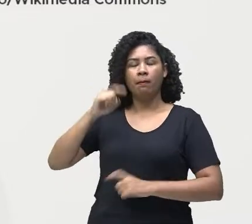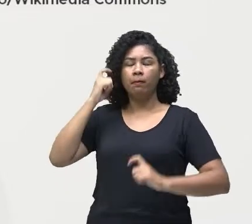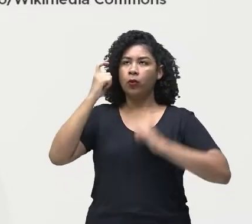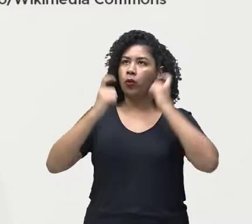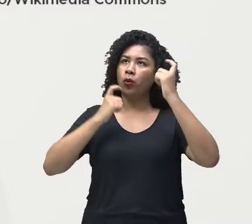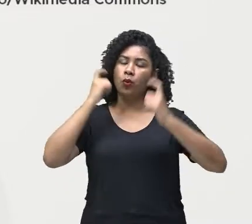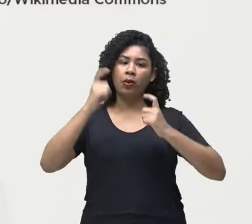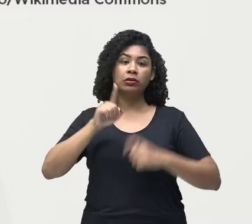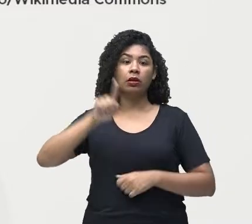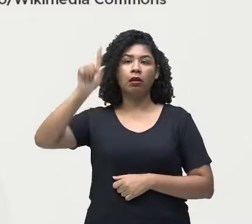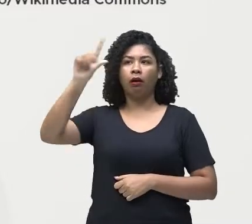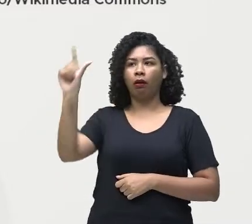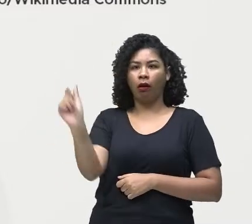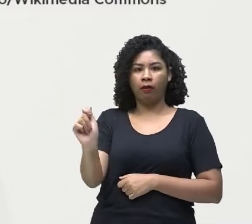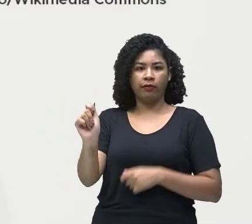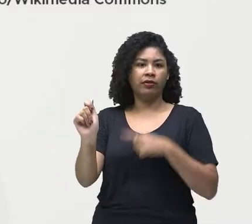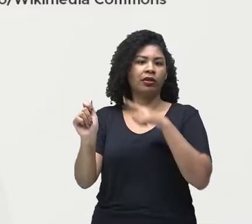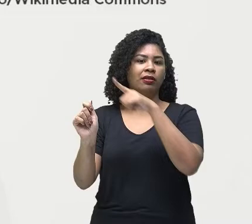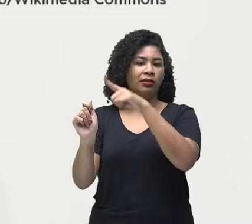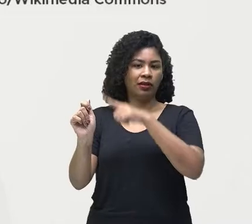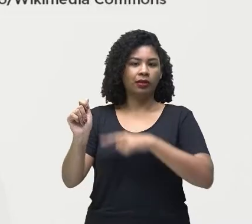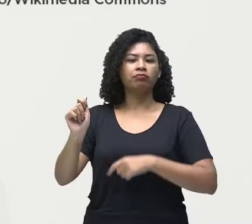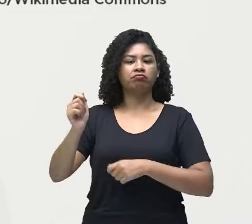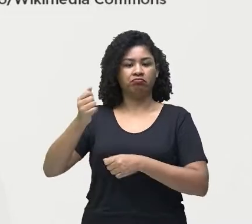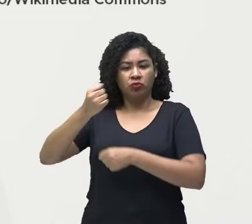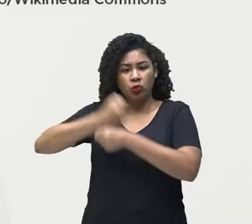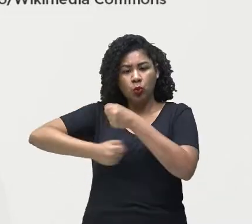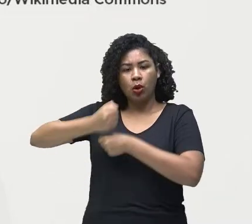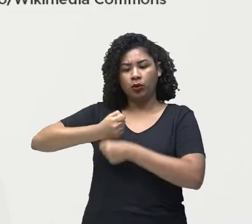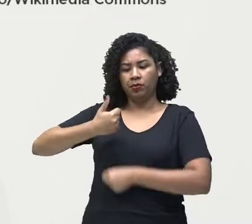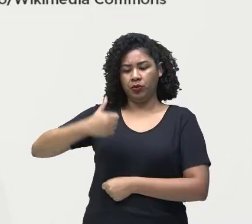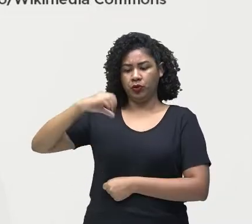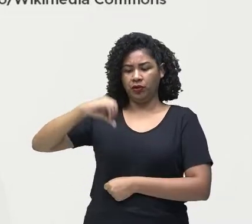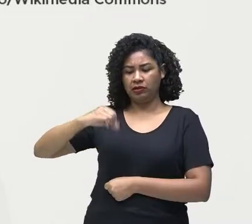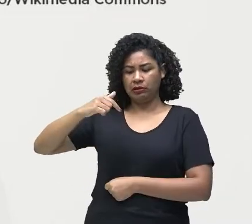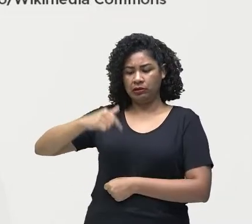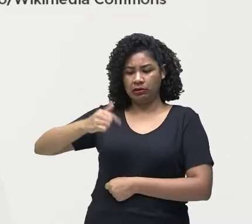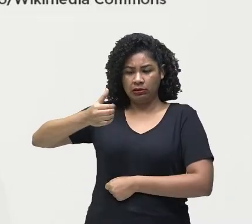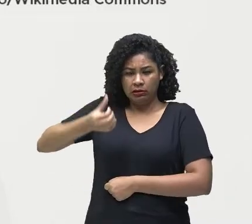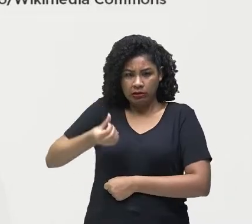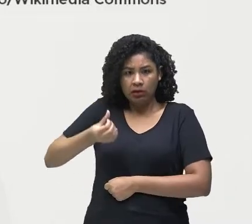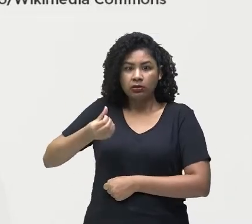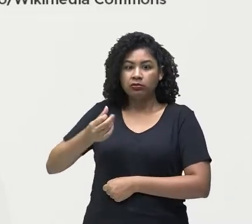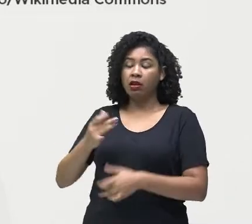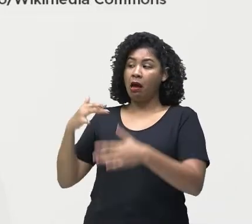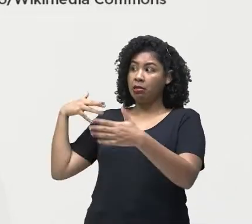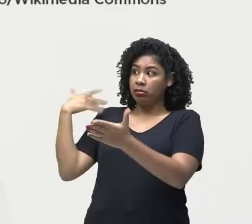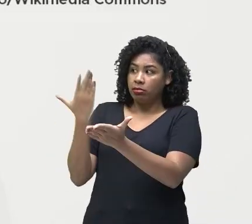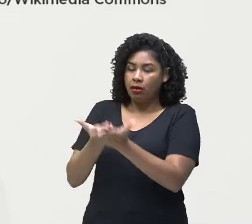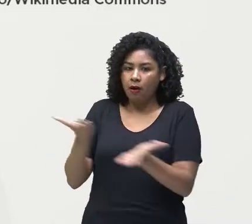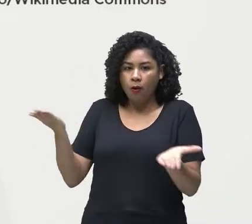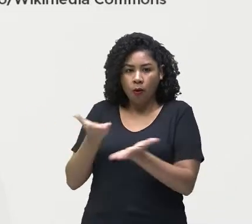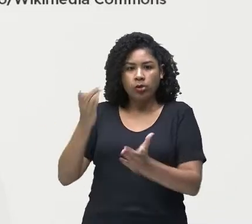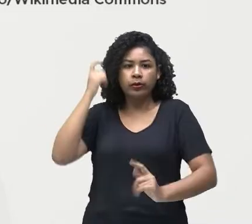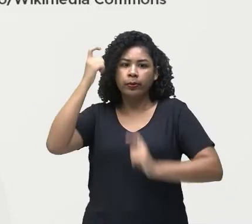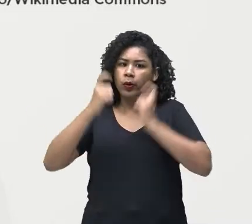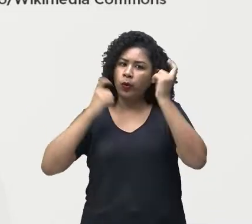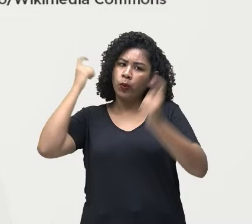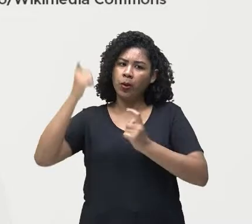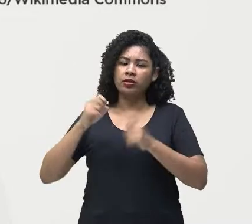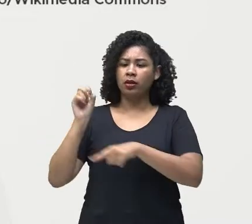da África subsaariana desde 1976. E você tem aí no mapa esse